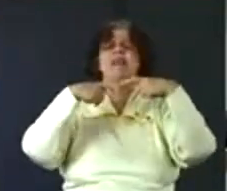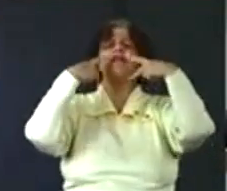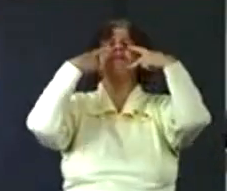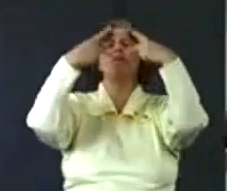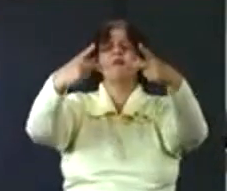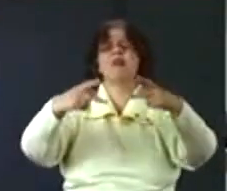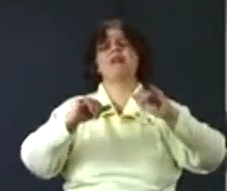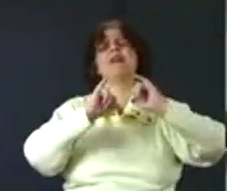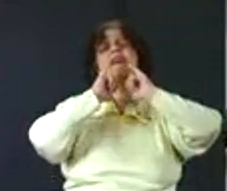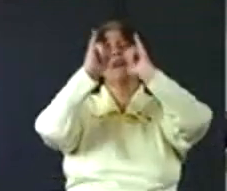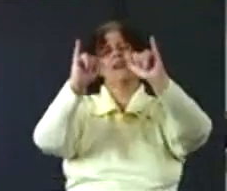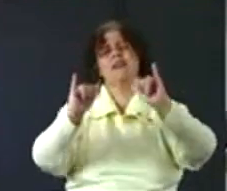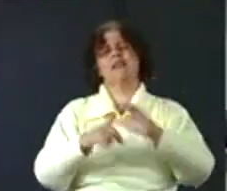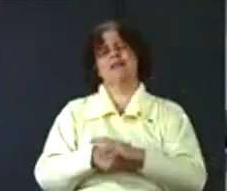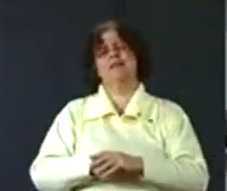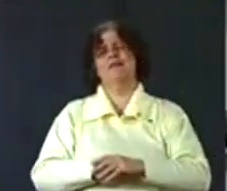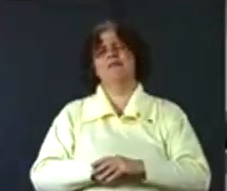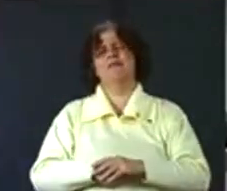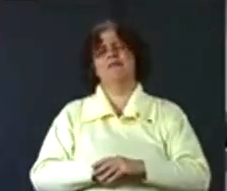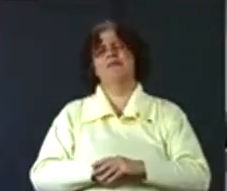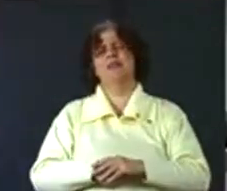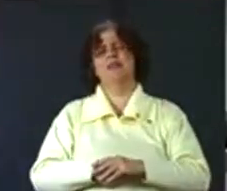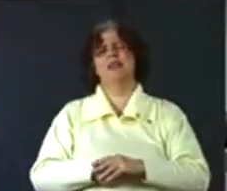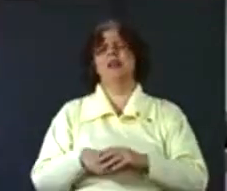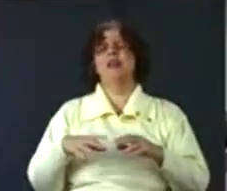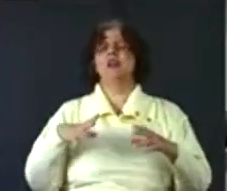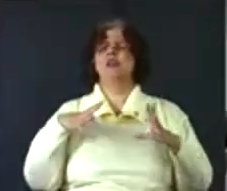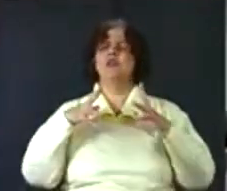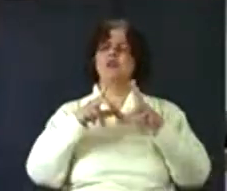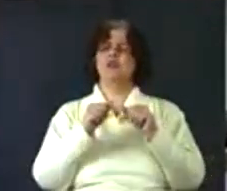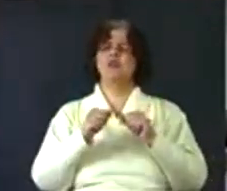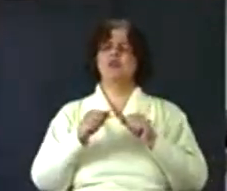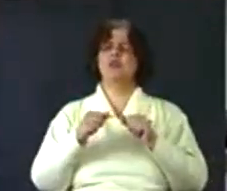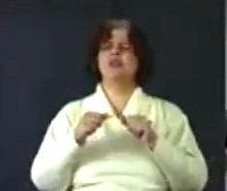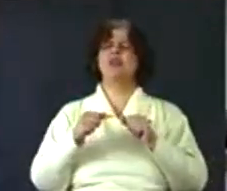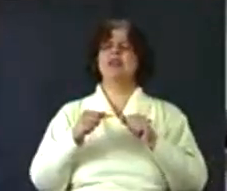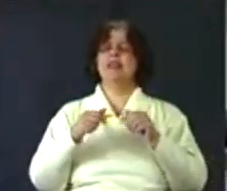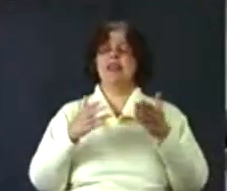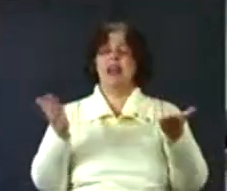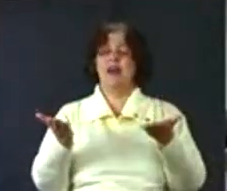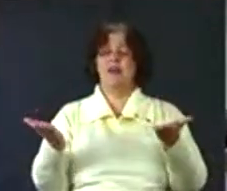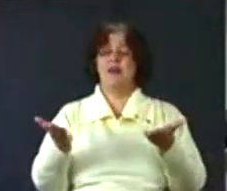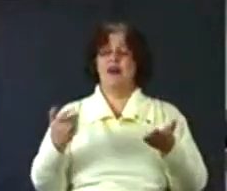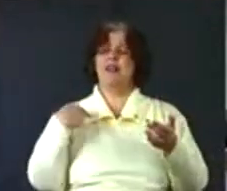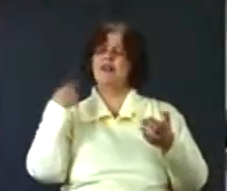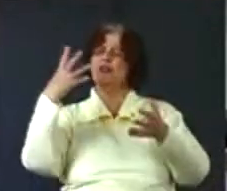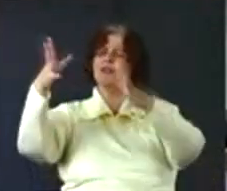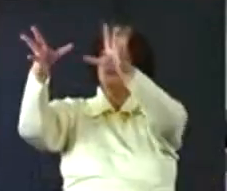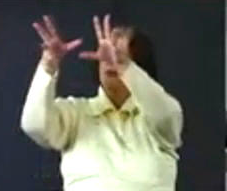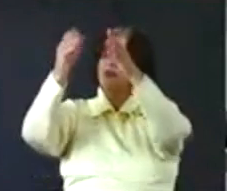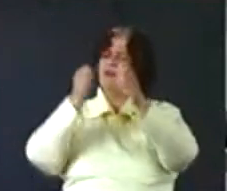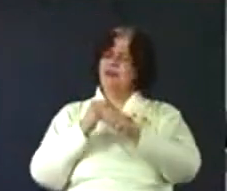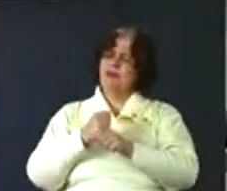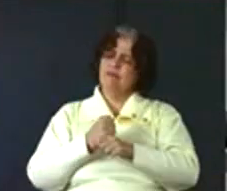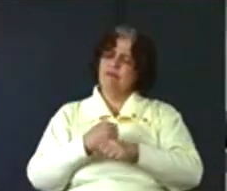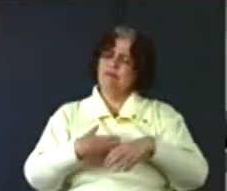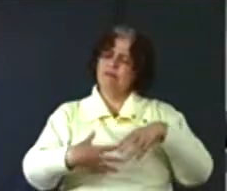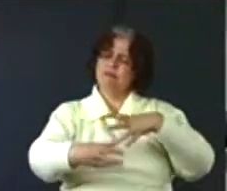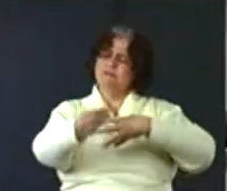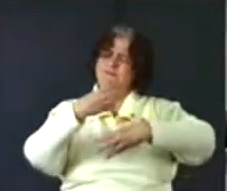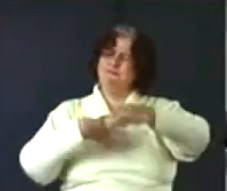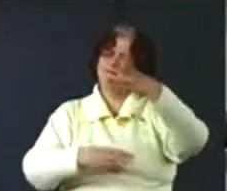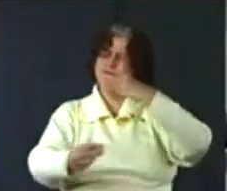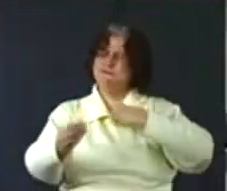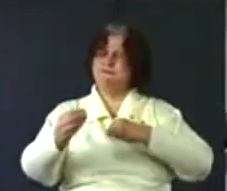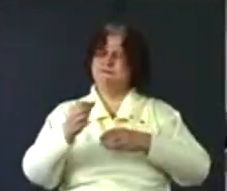ó Deus, para todas aquelas igrejas, e também chegou até nós através da tua palavra. Ao longo da história, muitos irmãos e